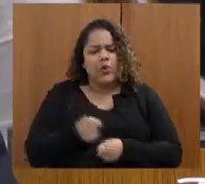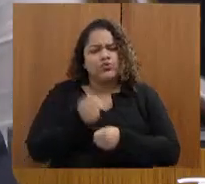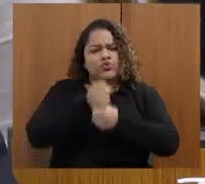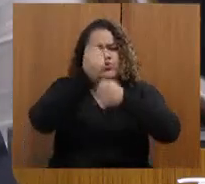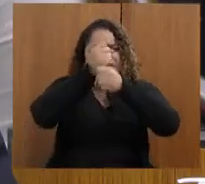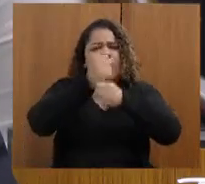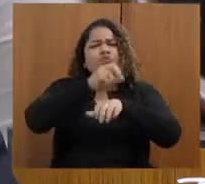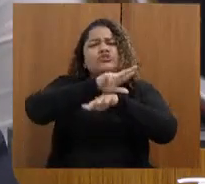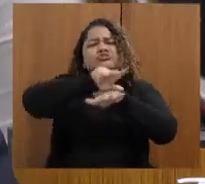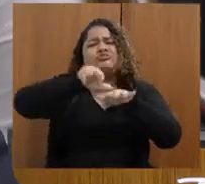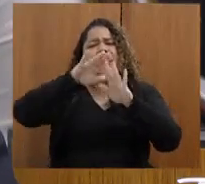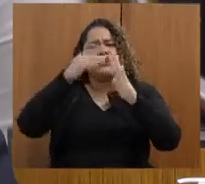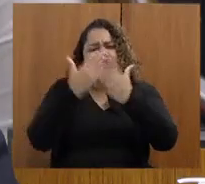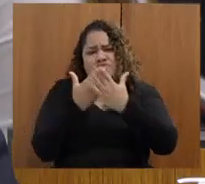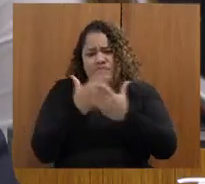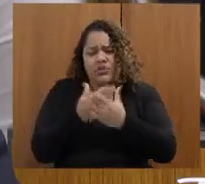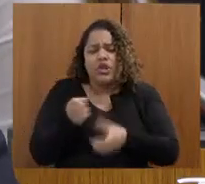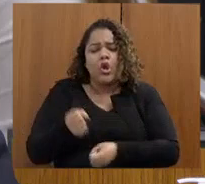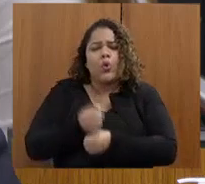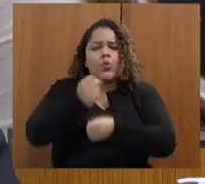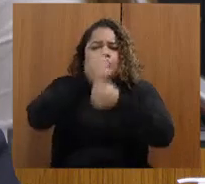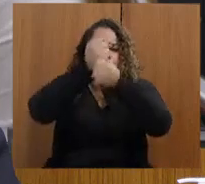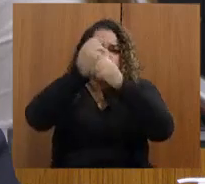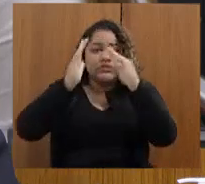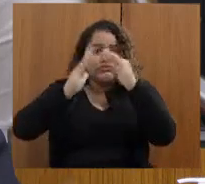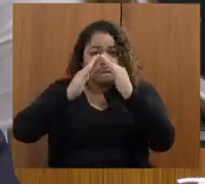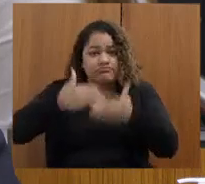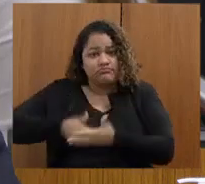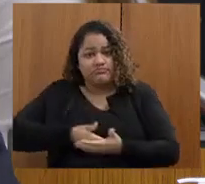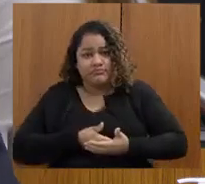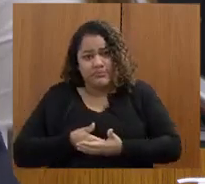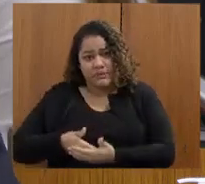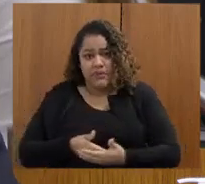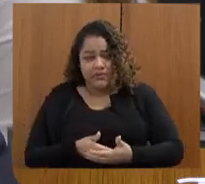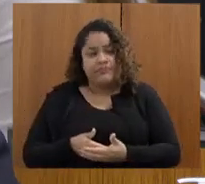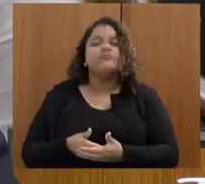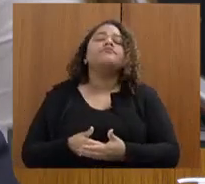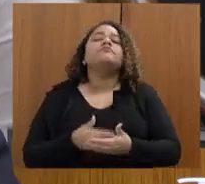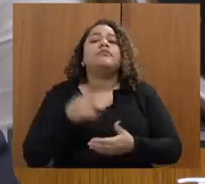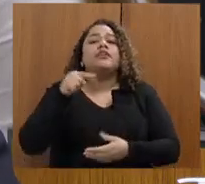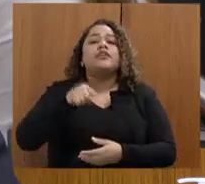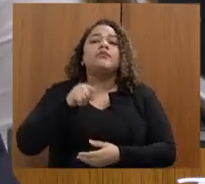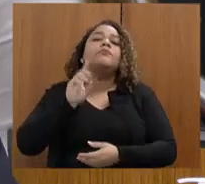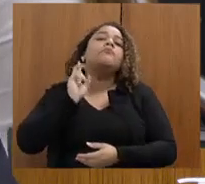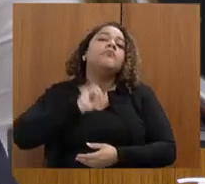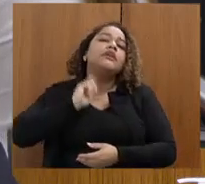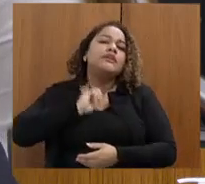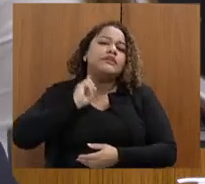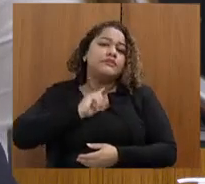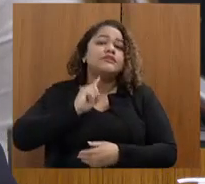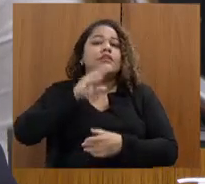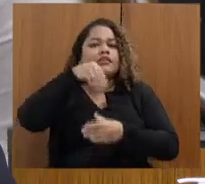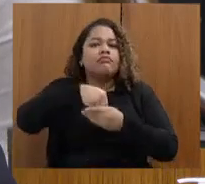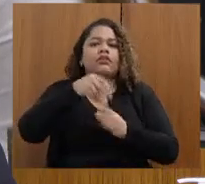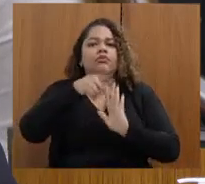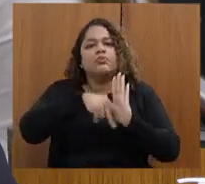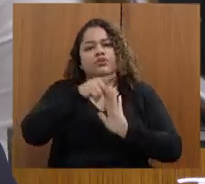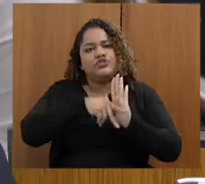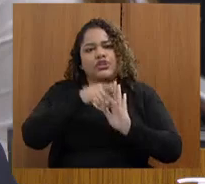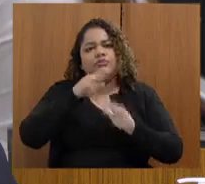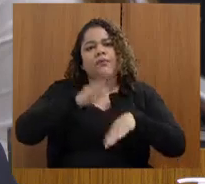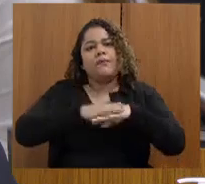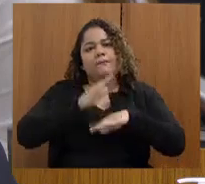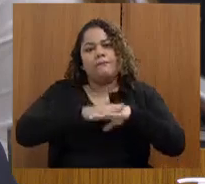numas creches em todos os municípios de Minas Gerais com relação ao projeto mãos dadas e da mesma forma